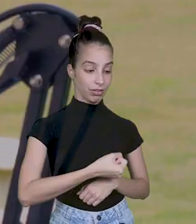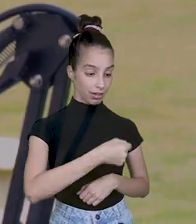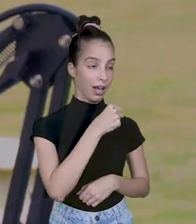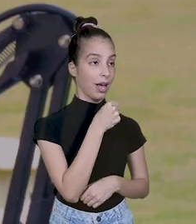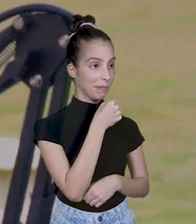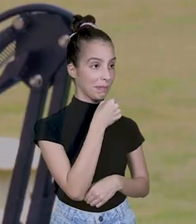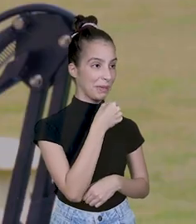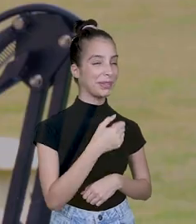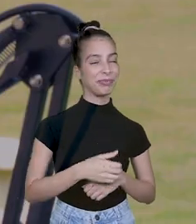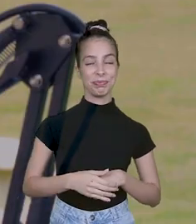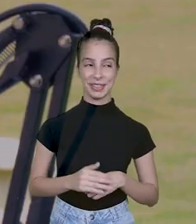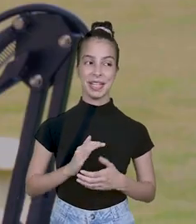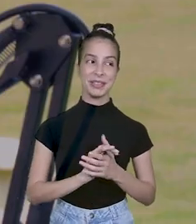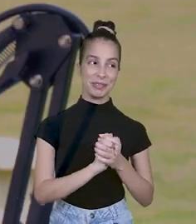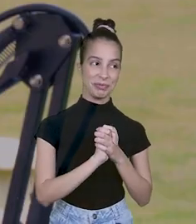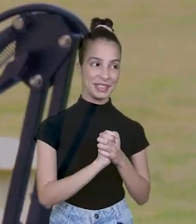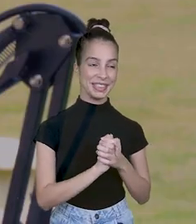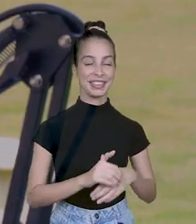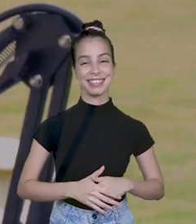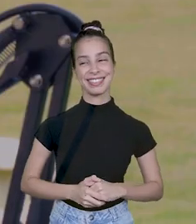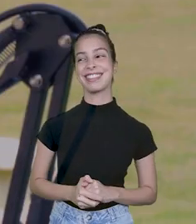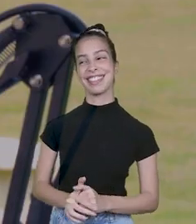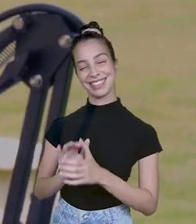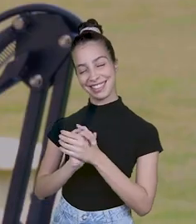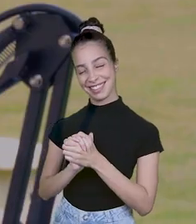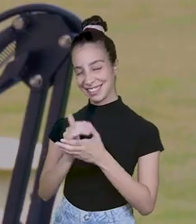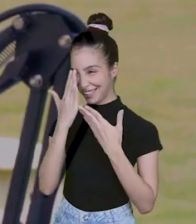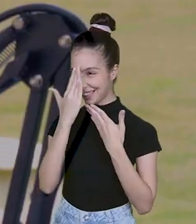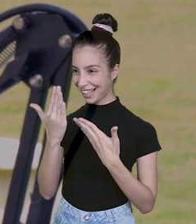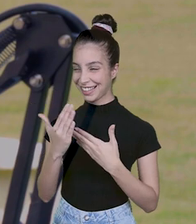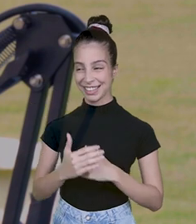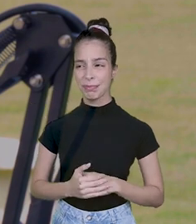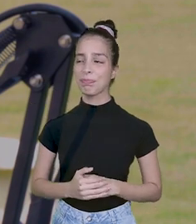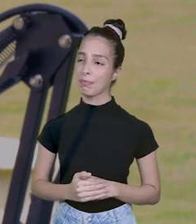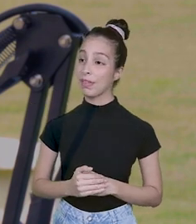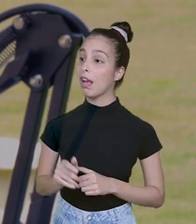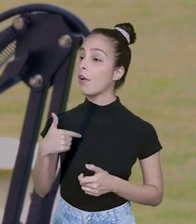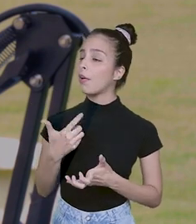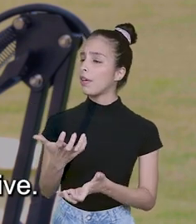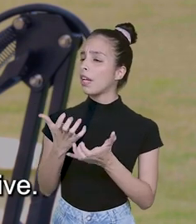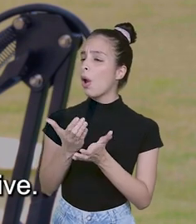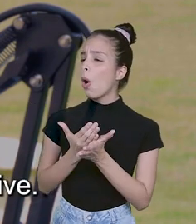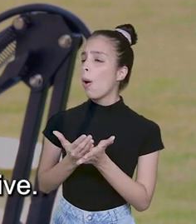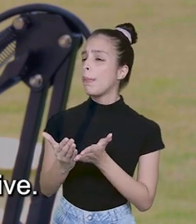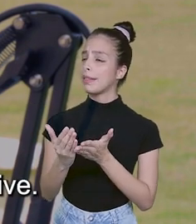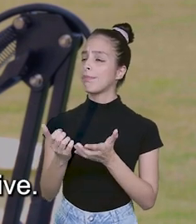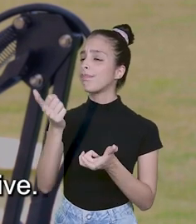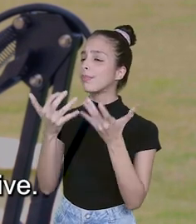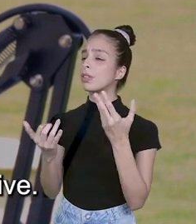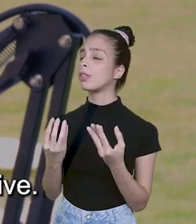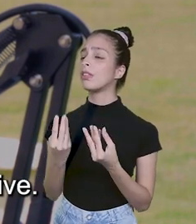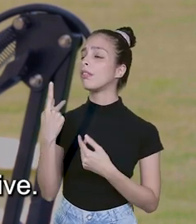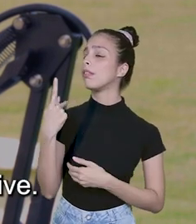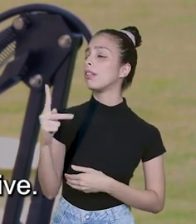microfone tá muito prazer est participando aqui do podcast que é isso André obrigada André eu queria começar falando um